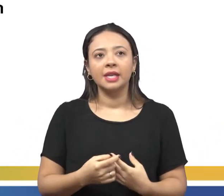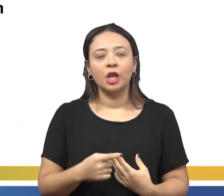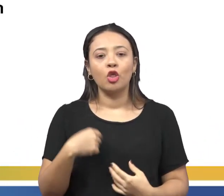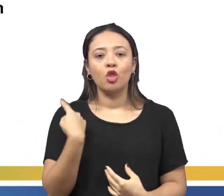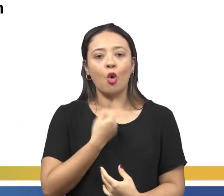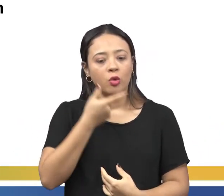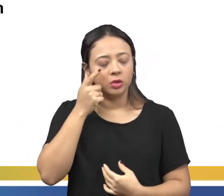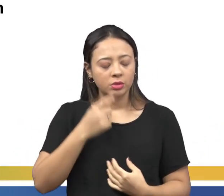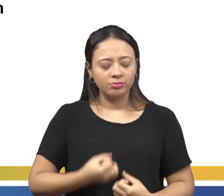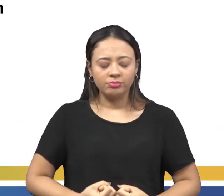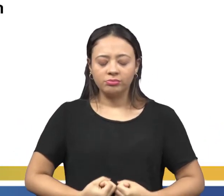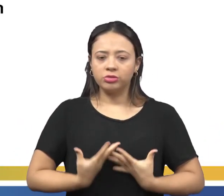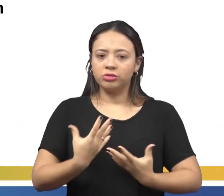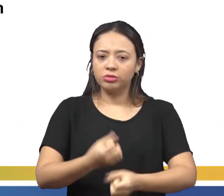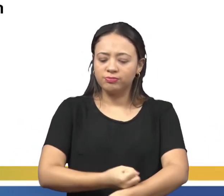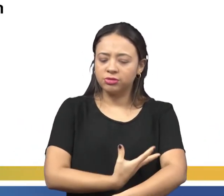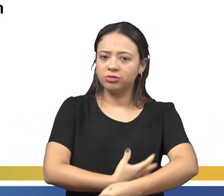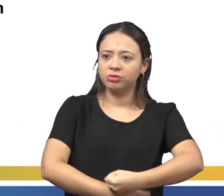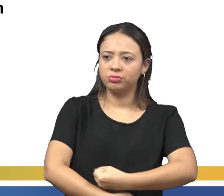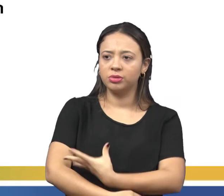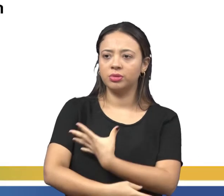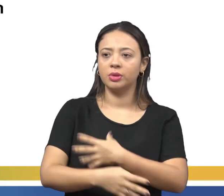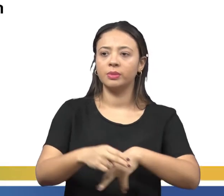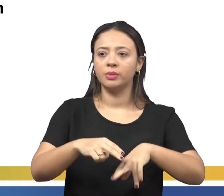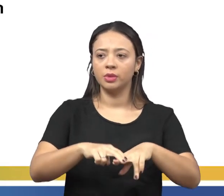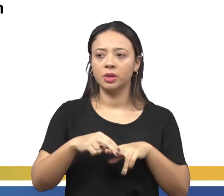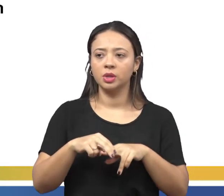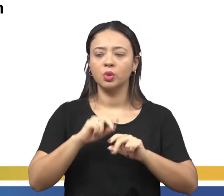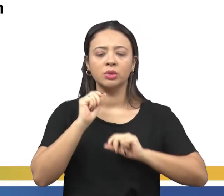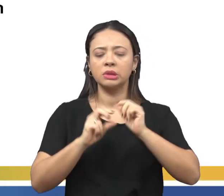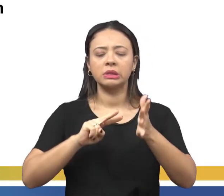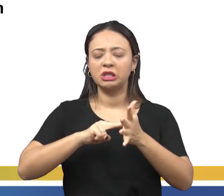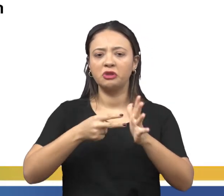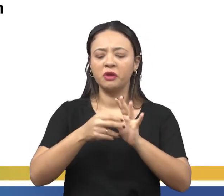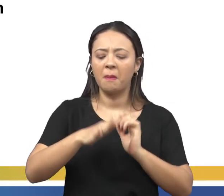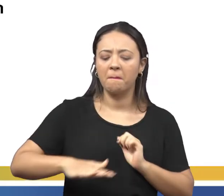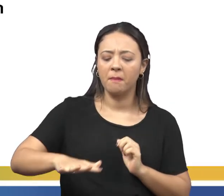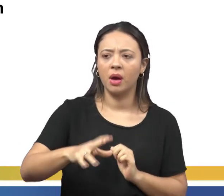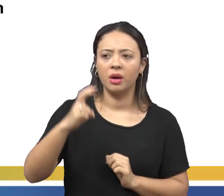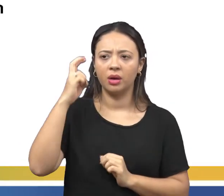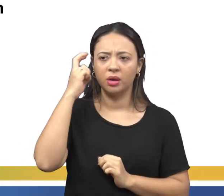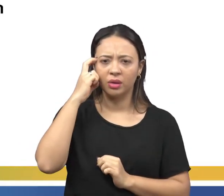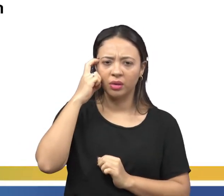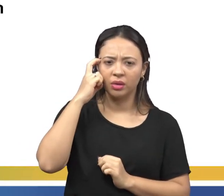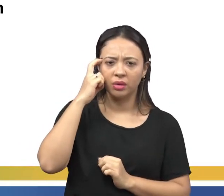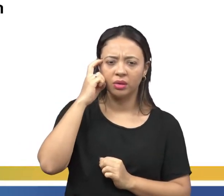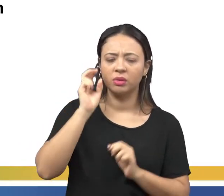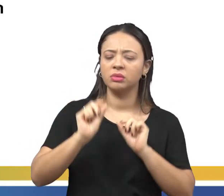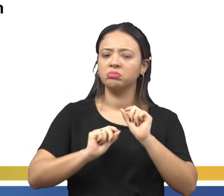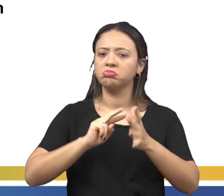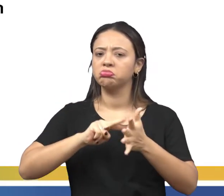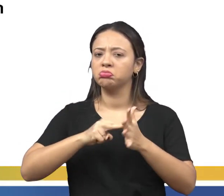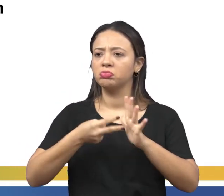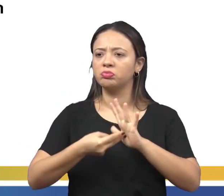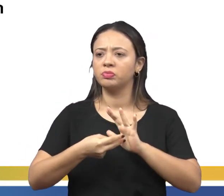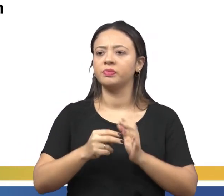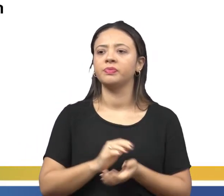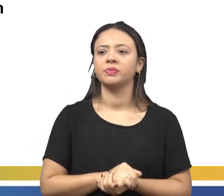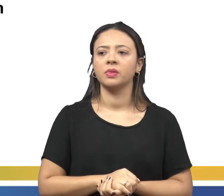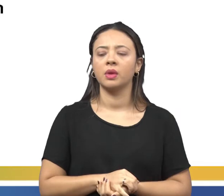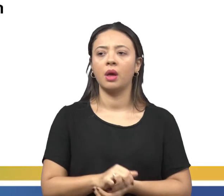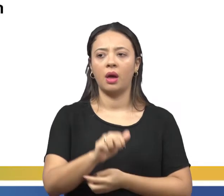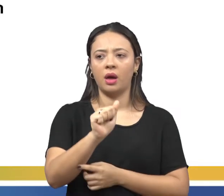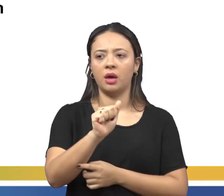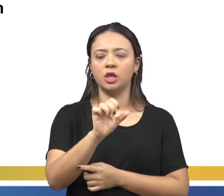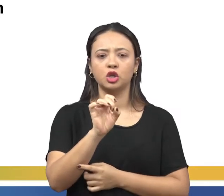sentido, podemos considerar a paisagem cultural como? Então, em qual sentido nós podemos considerar essa paisagem cultural?